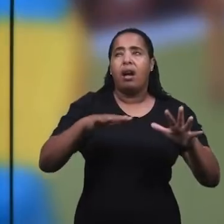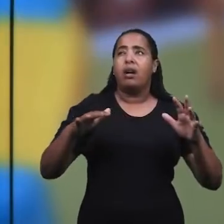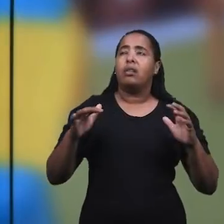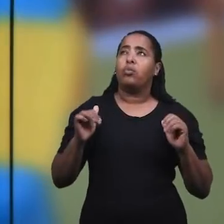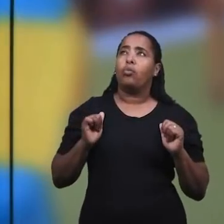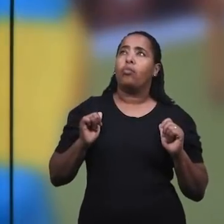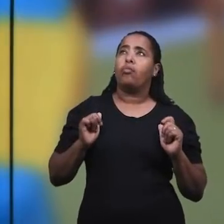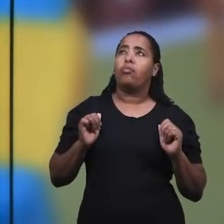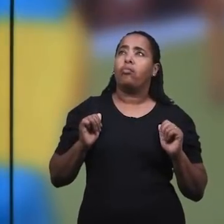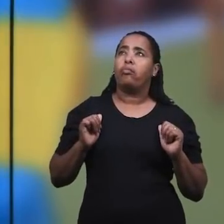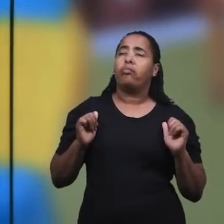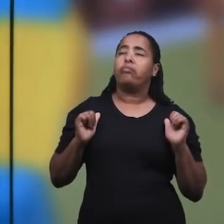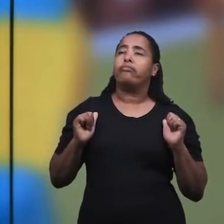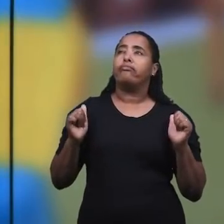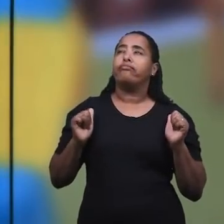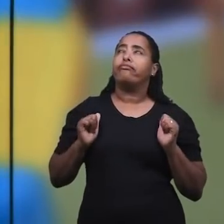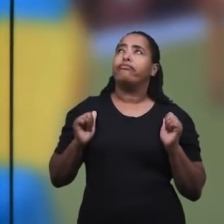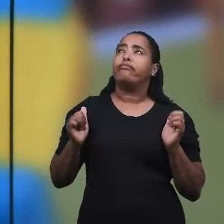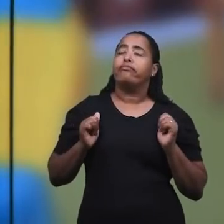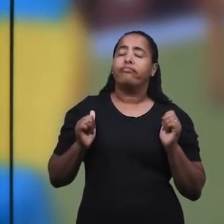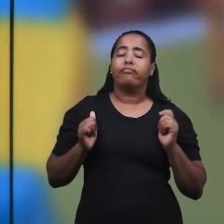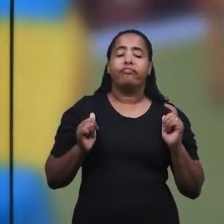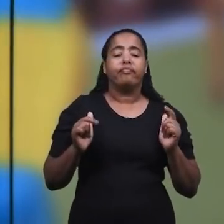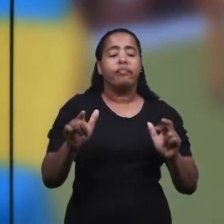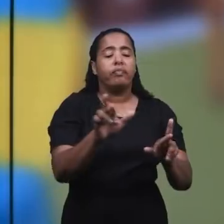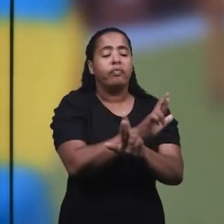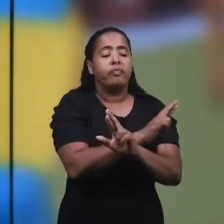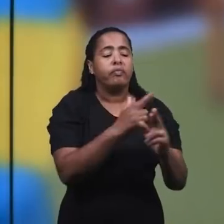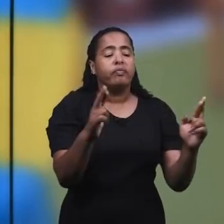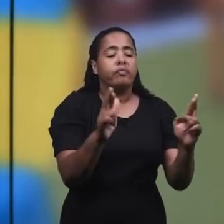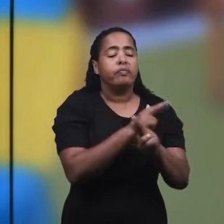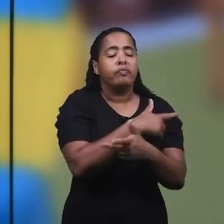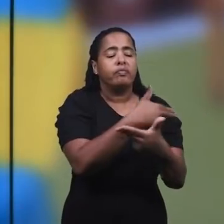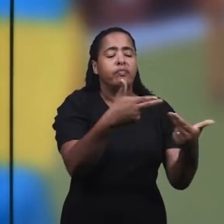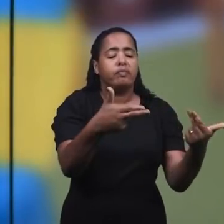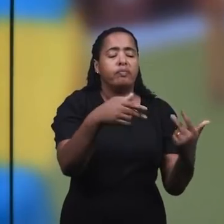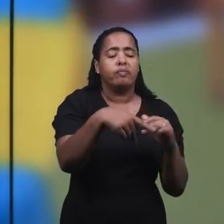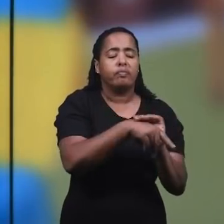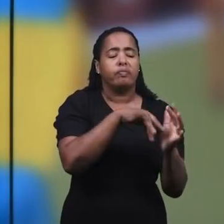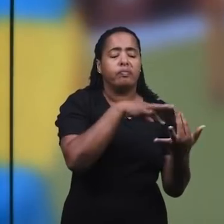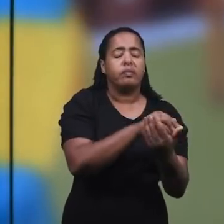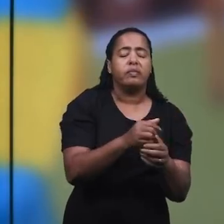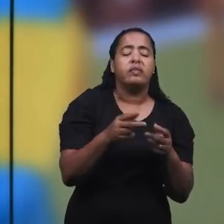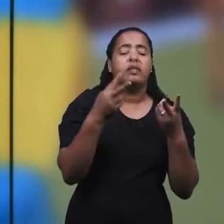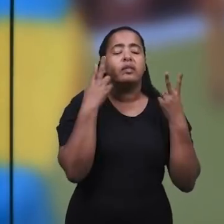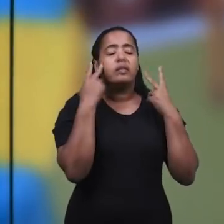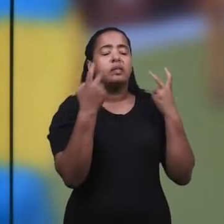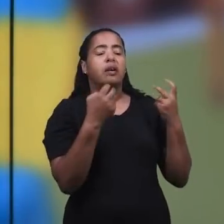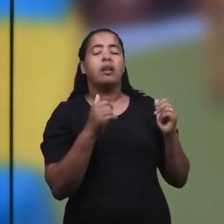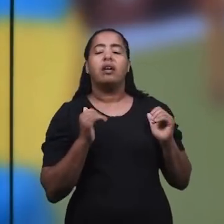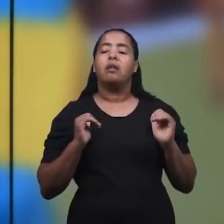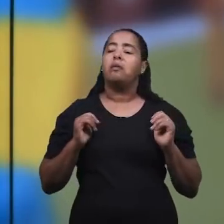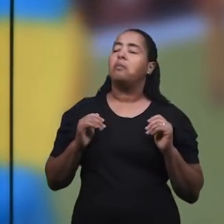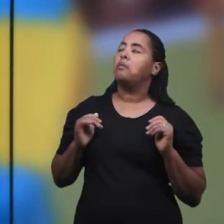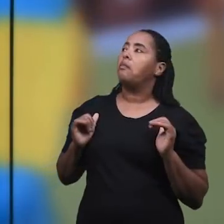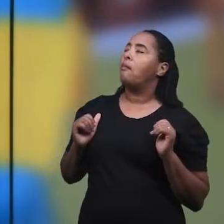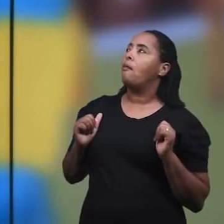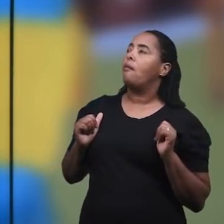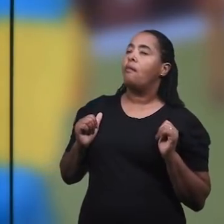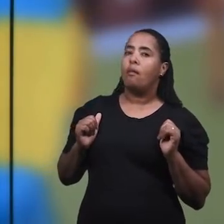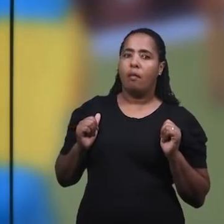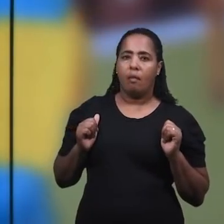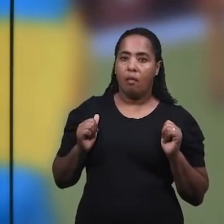fazer nada, envolvido com as coisas do mundo, só observando as coisas e as pessoas.